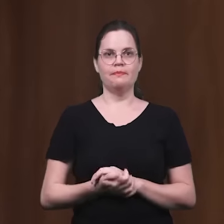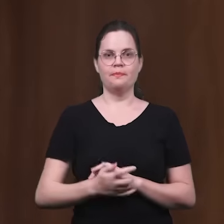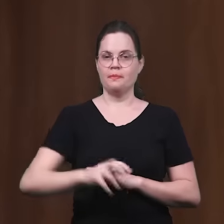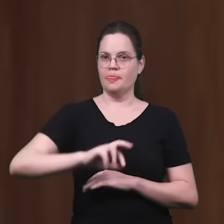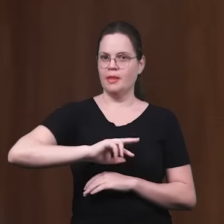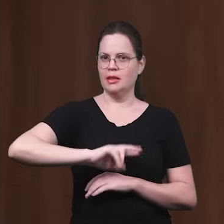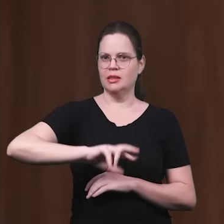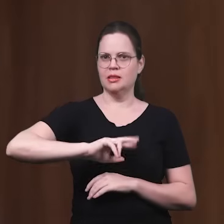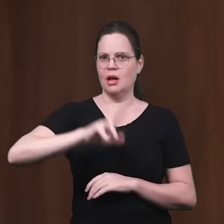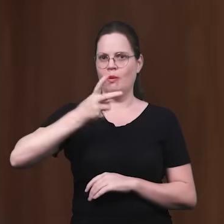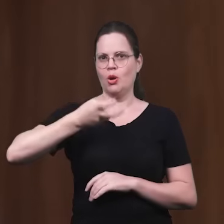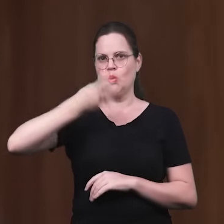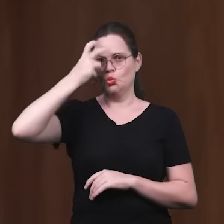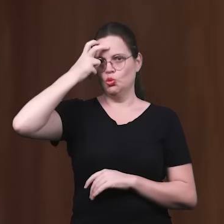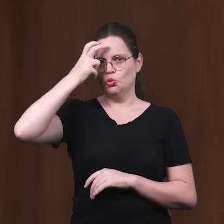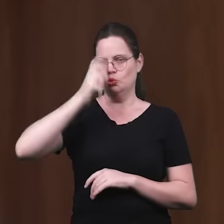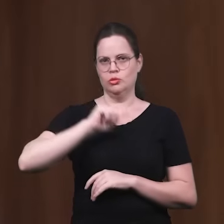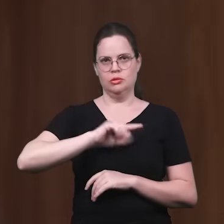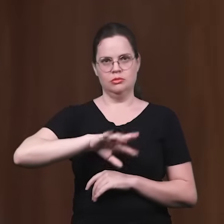a cultura